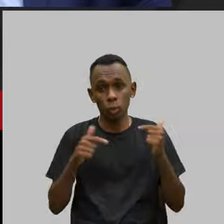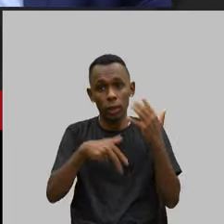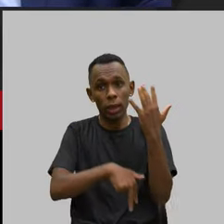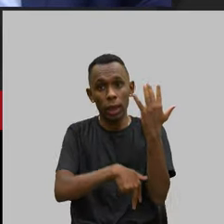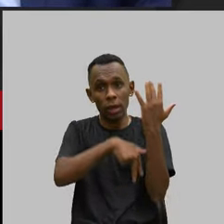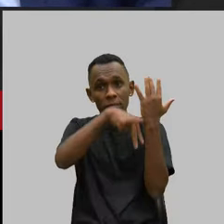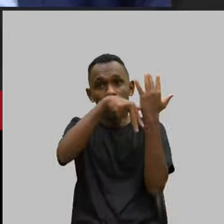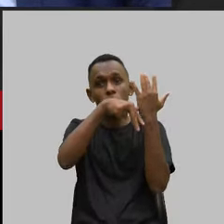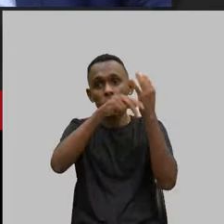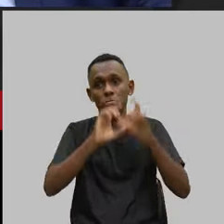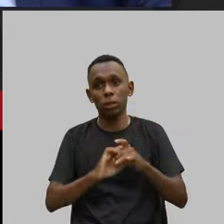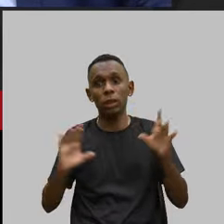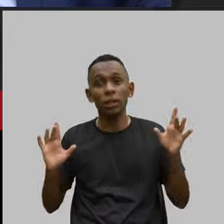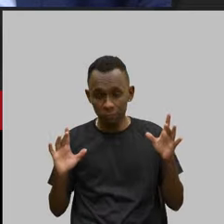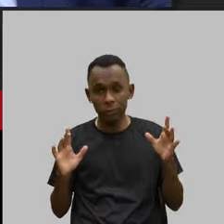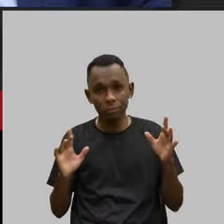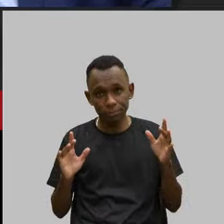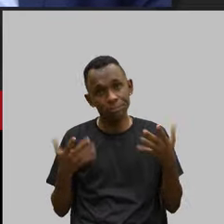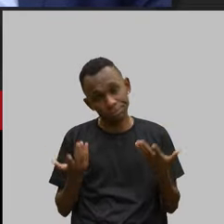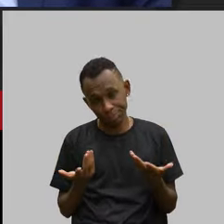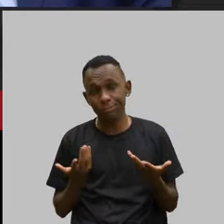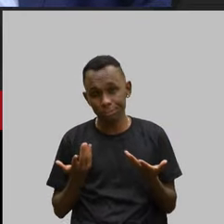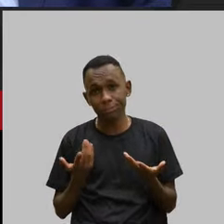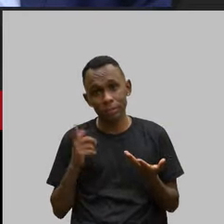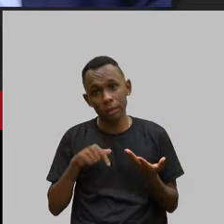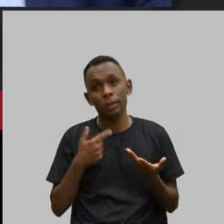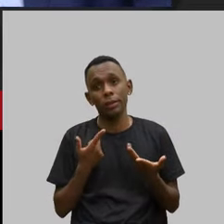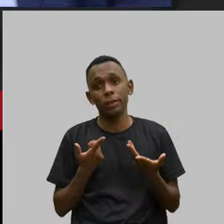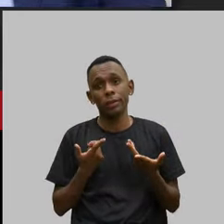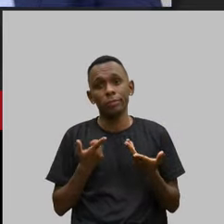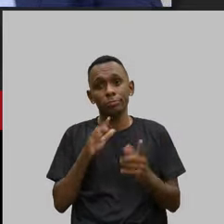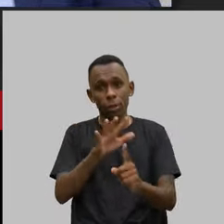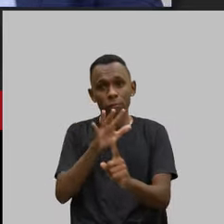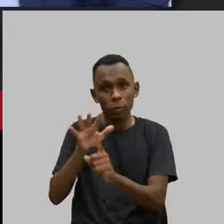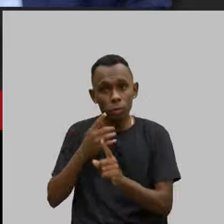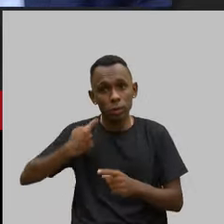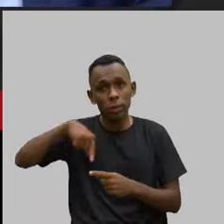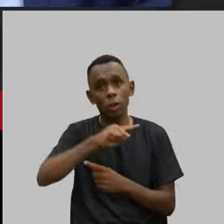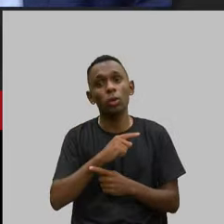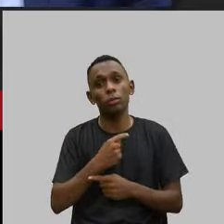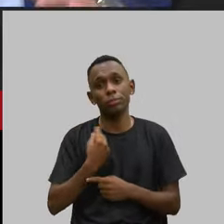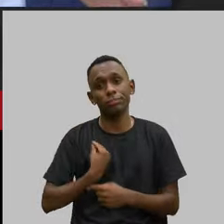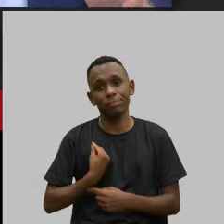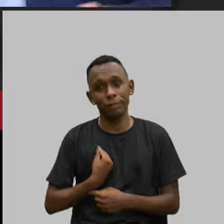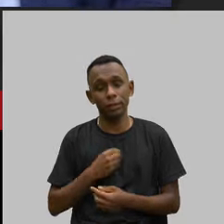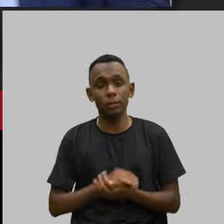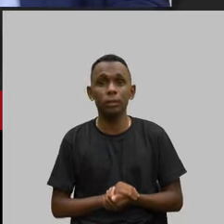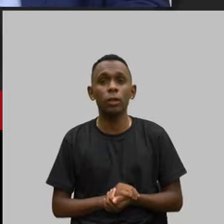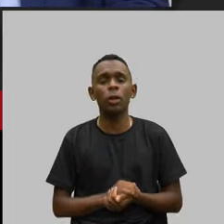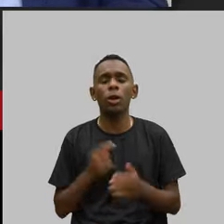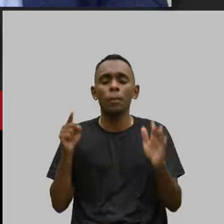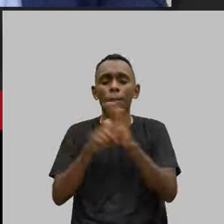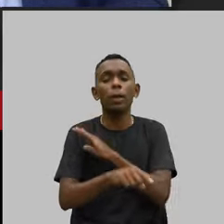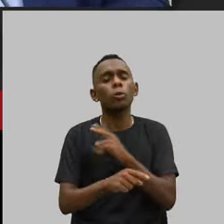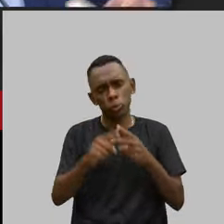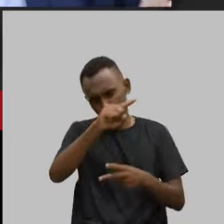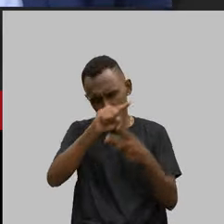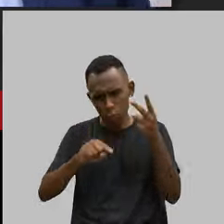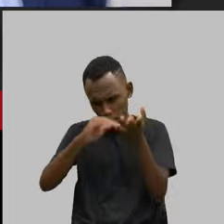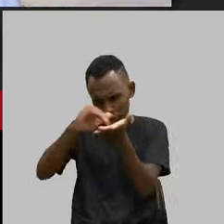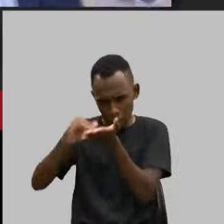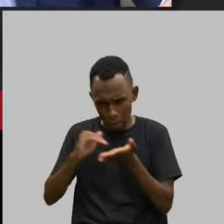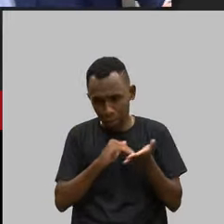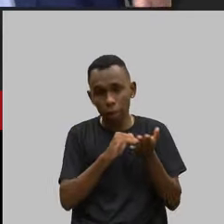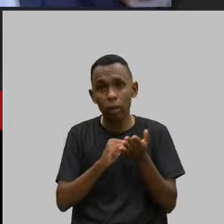consequentemente e esse Impacto que nós estamos vivendo a outra pergunta vai pros dois secretários